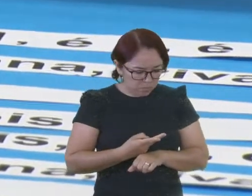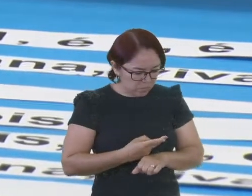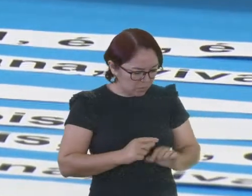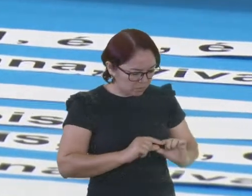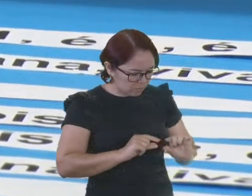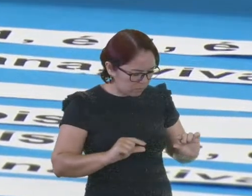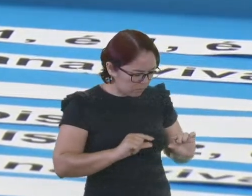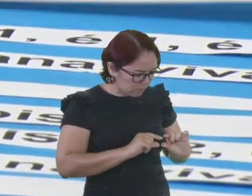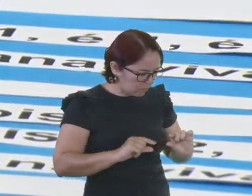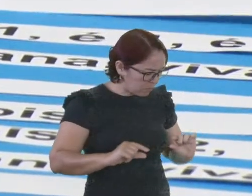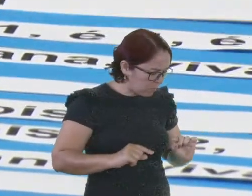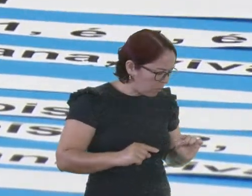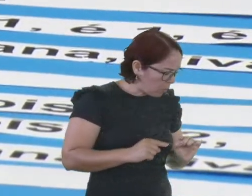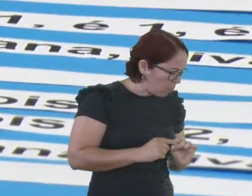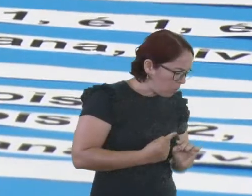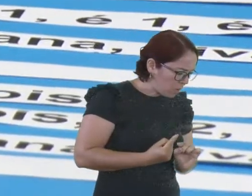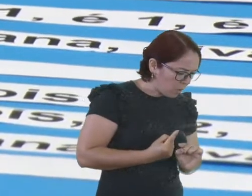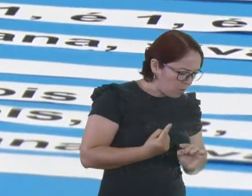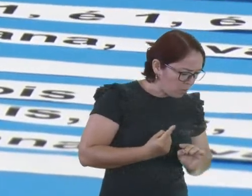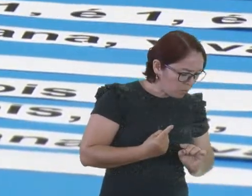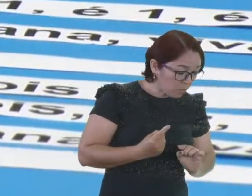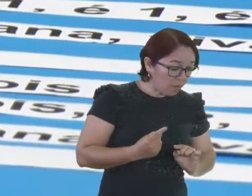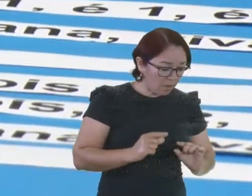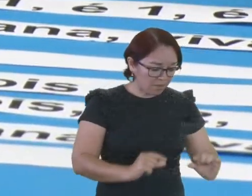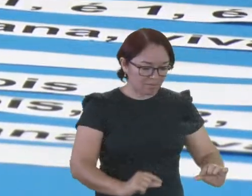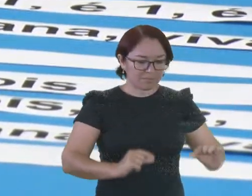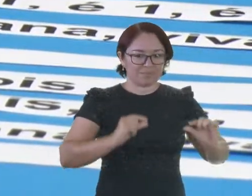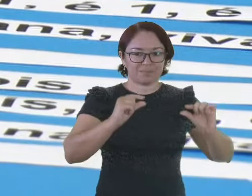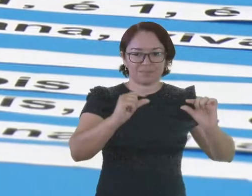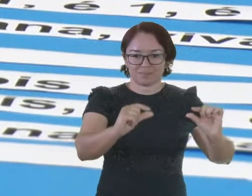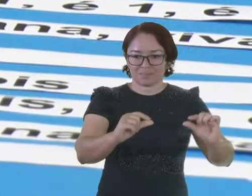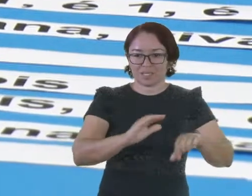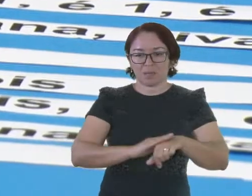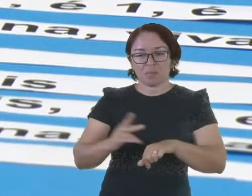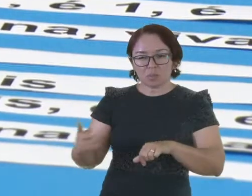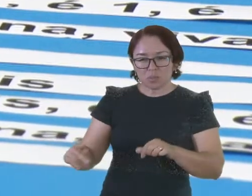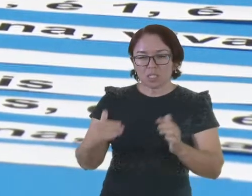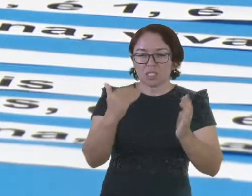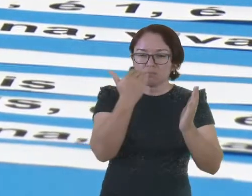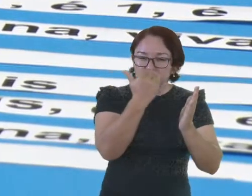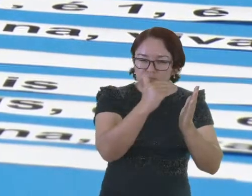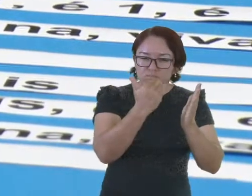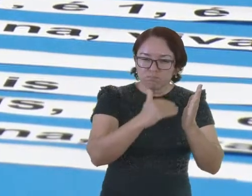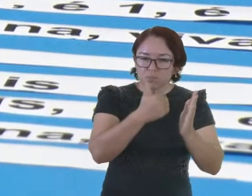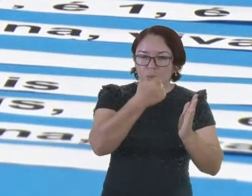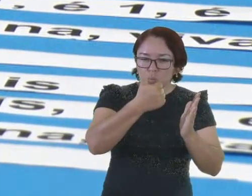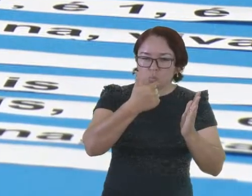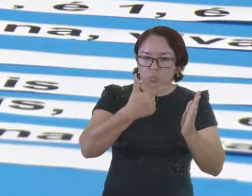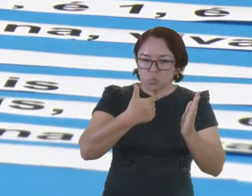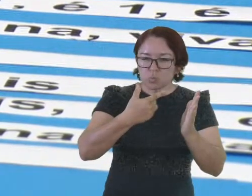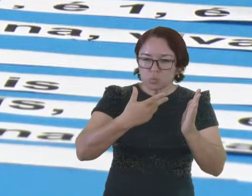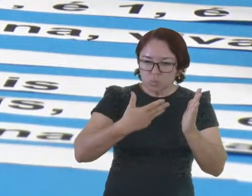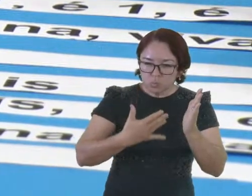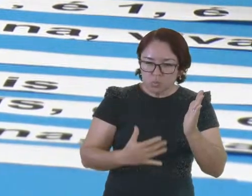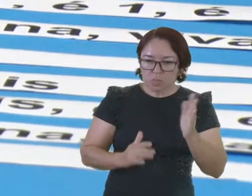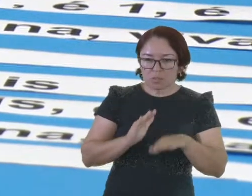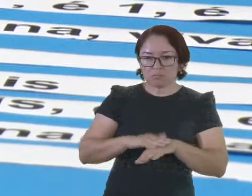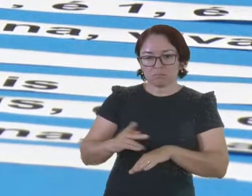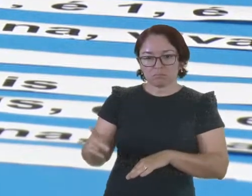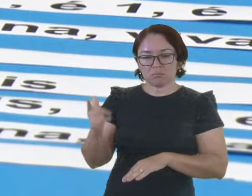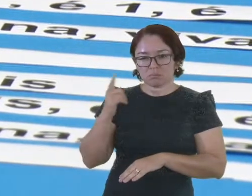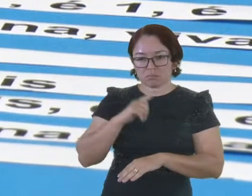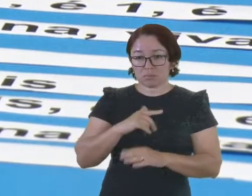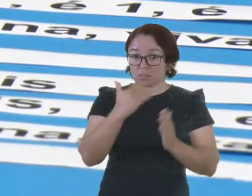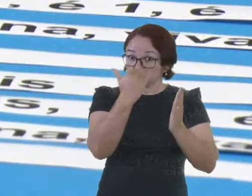tirinha, Mariana conta um. E assim sucessivamente até colocar a música toda em ordem. Após ter